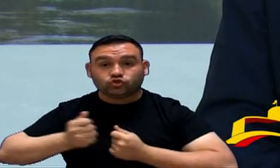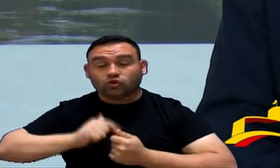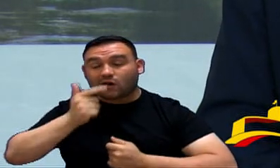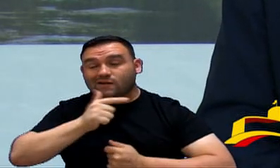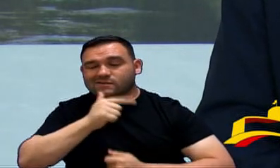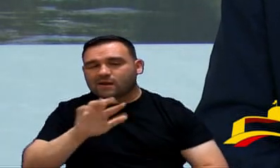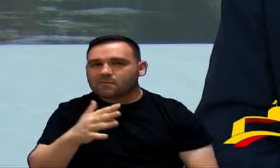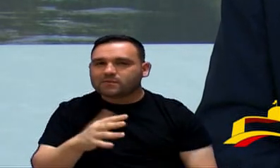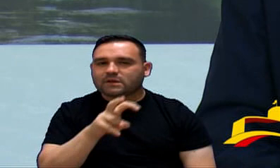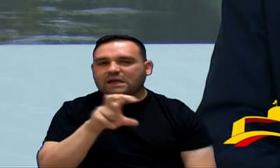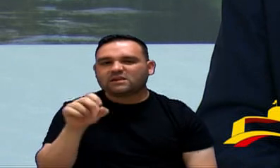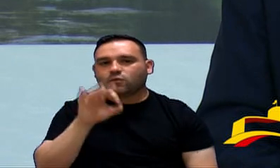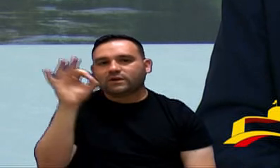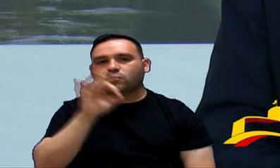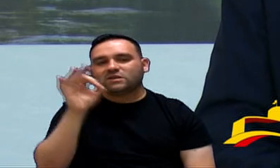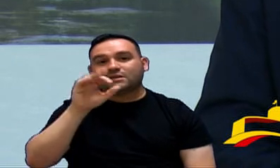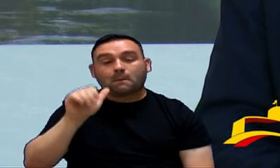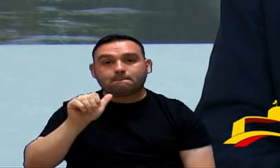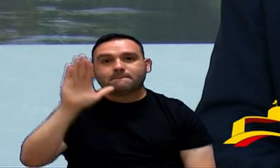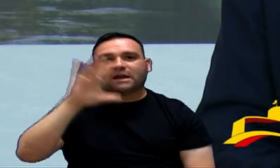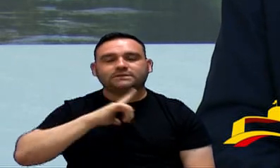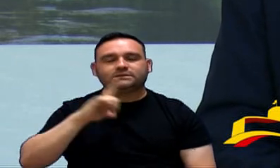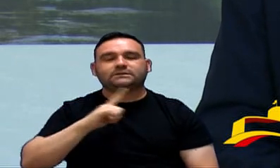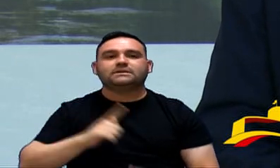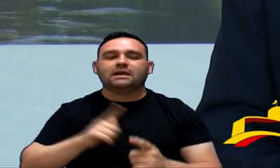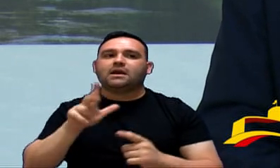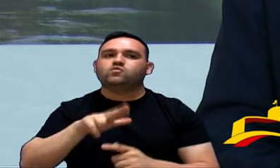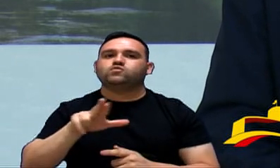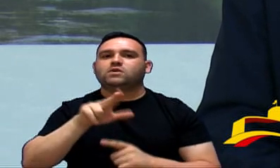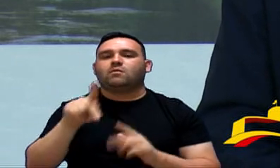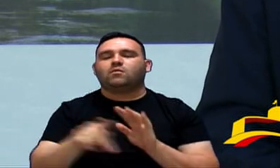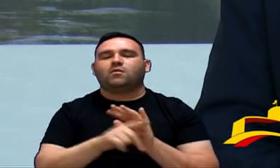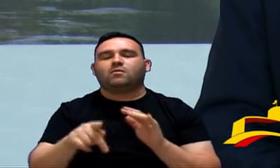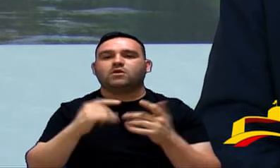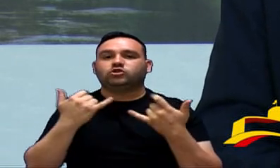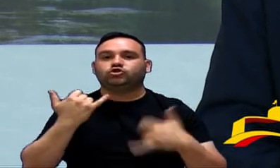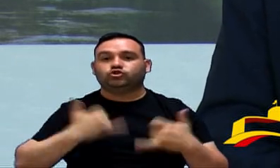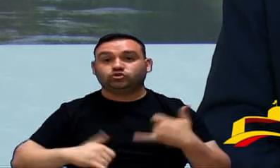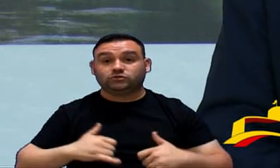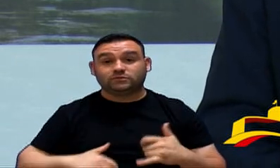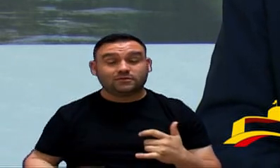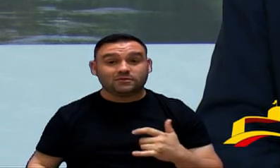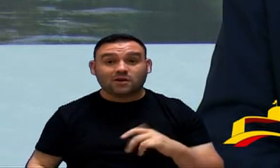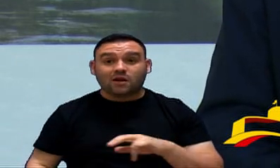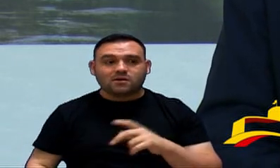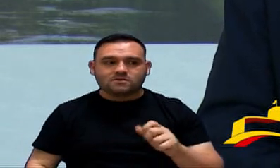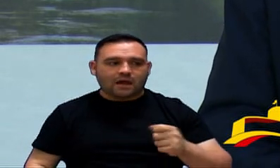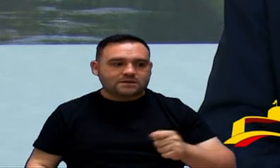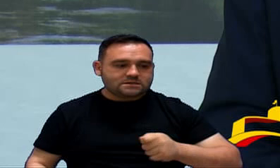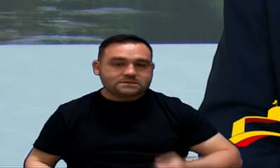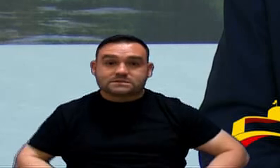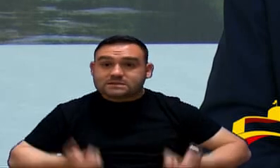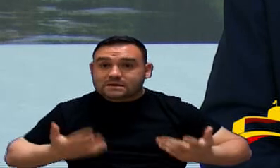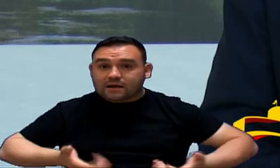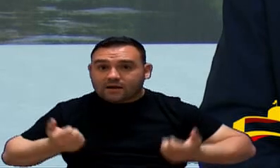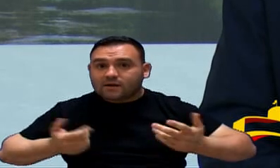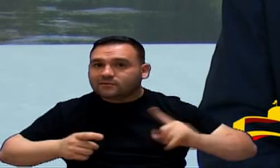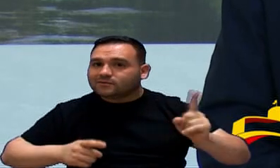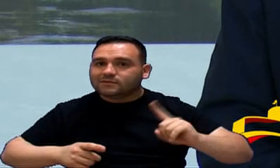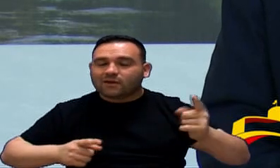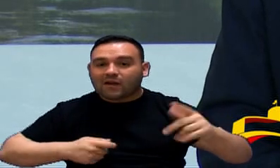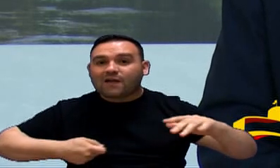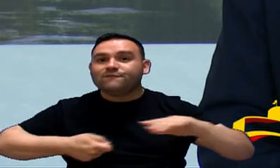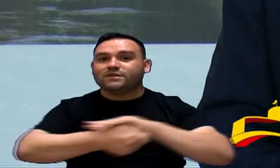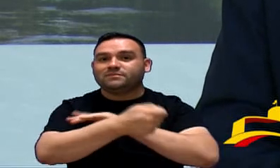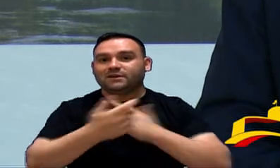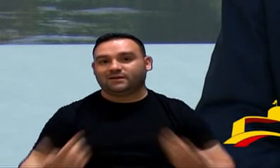a troca do LED economiza em mais de 50% o consumo de energia. Viu? Não é um gasto, é um investimento.